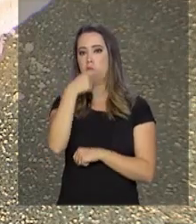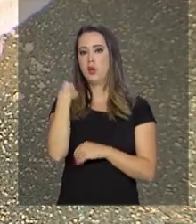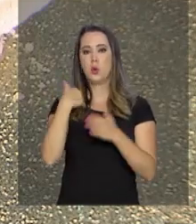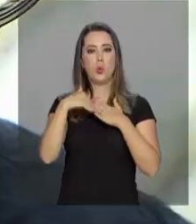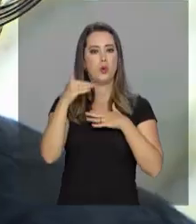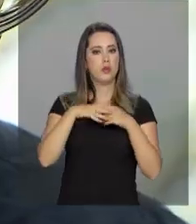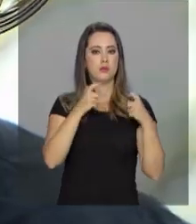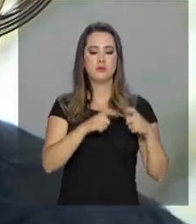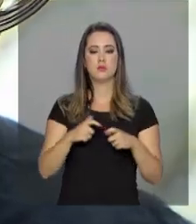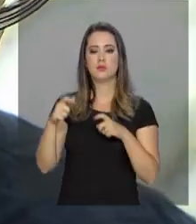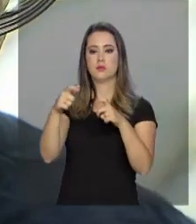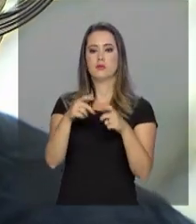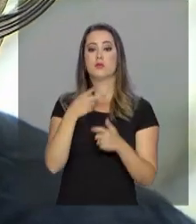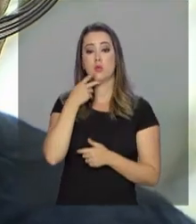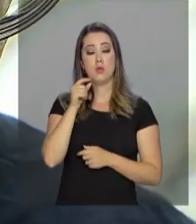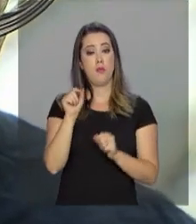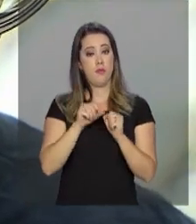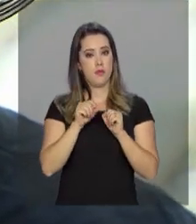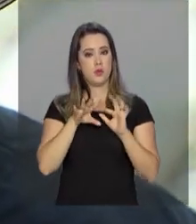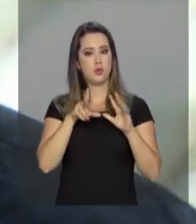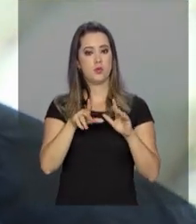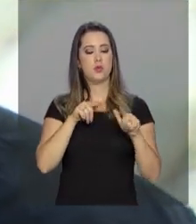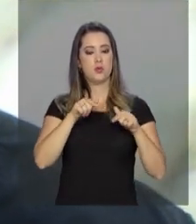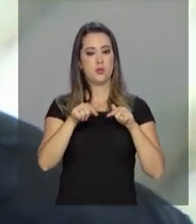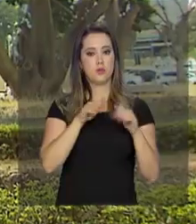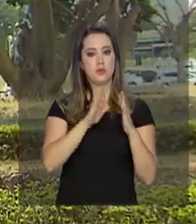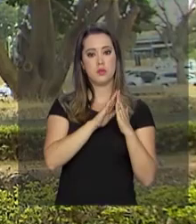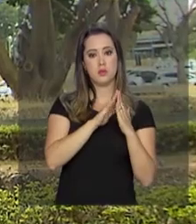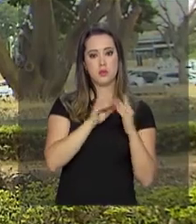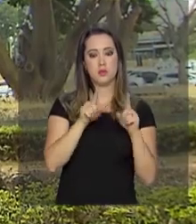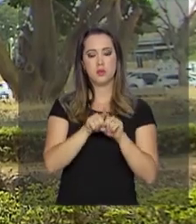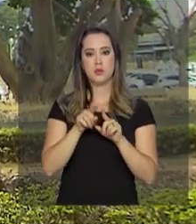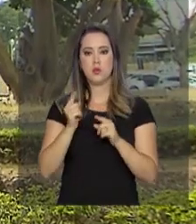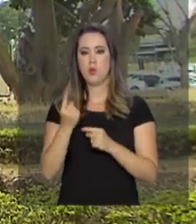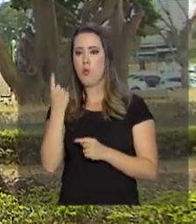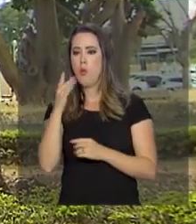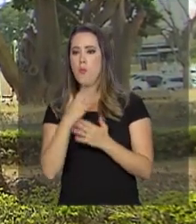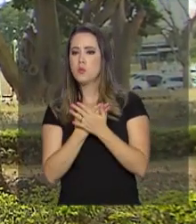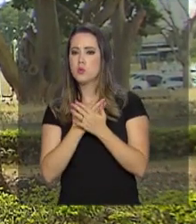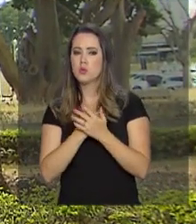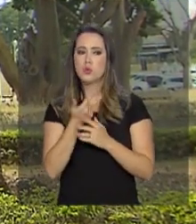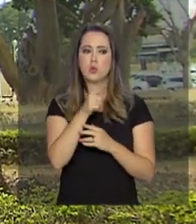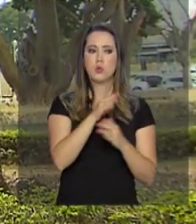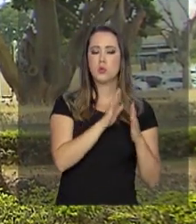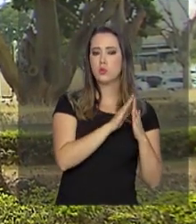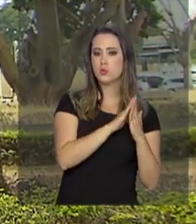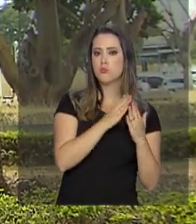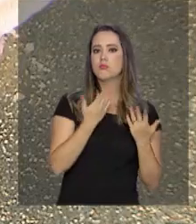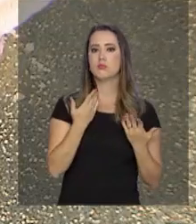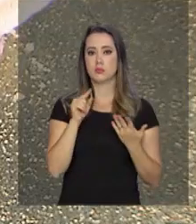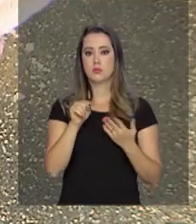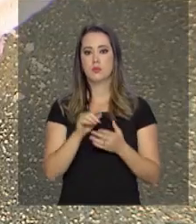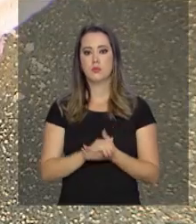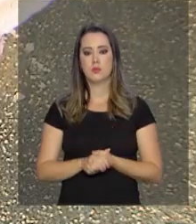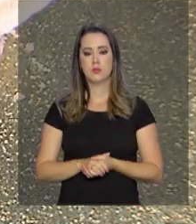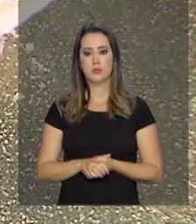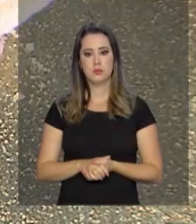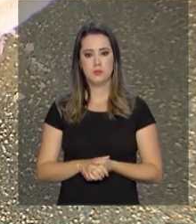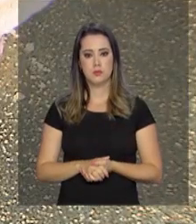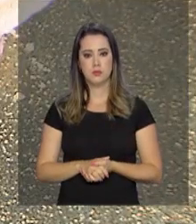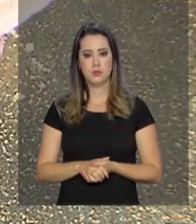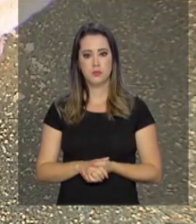lugar aurélio fez as lições casa ou assim entre uma aula e outra na universidade aberta